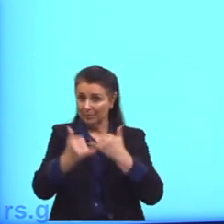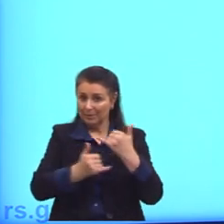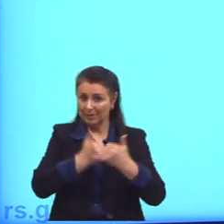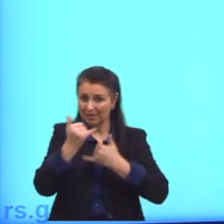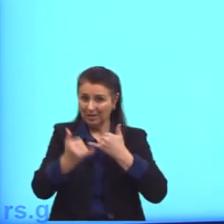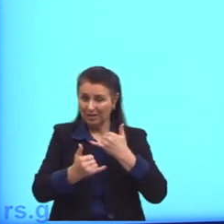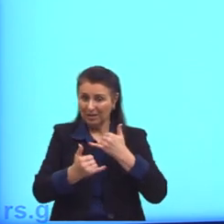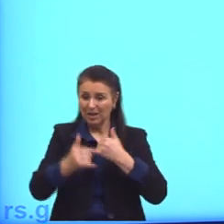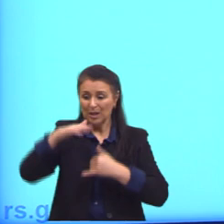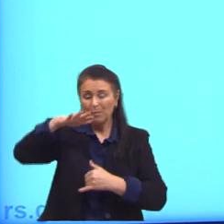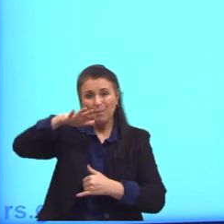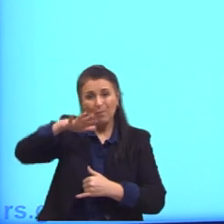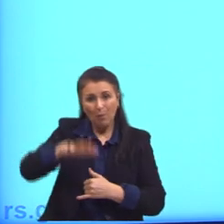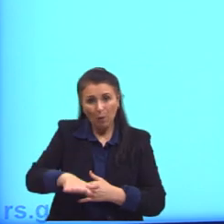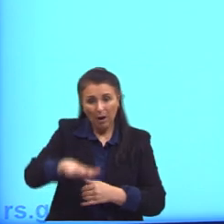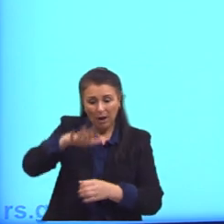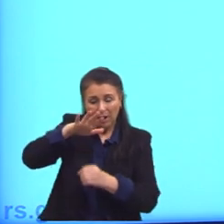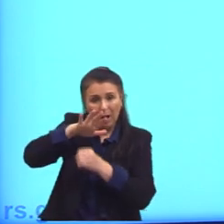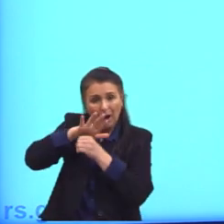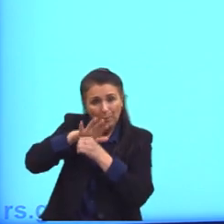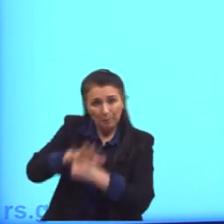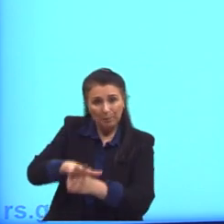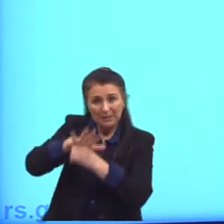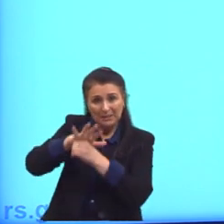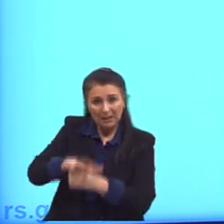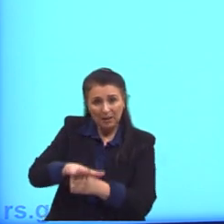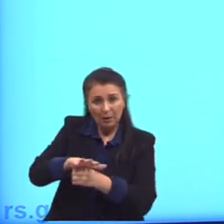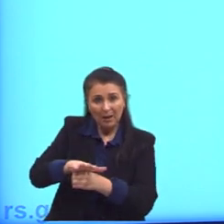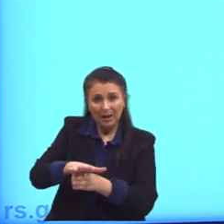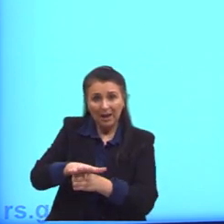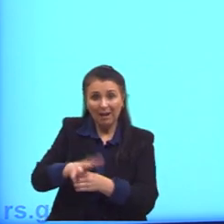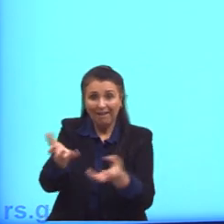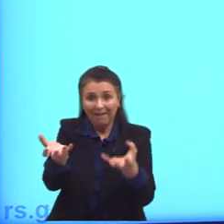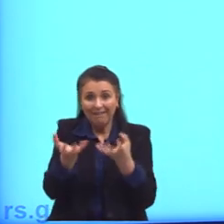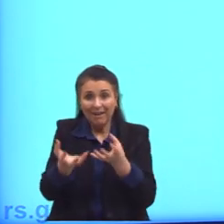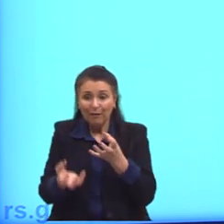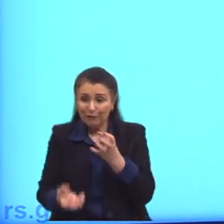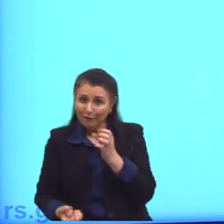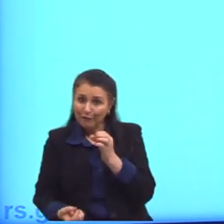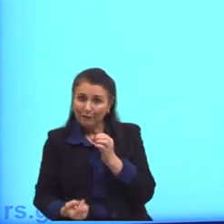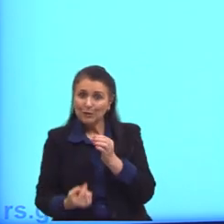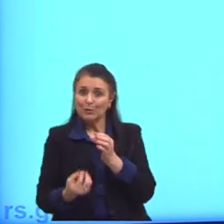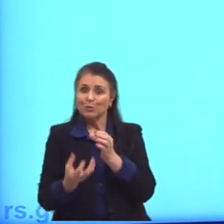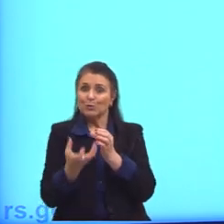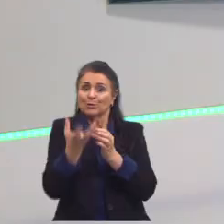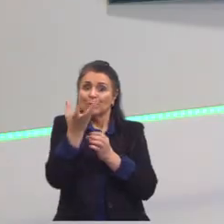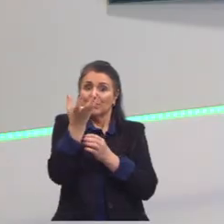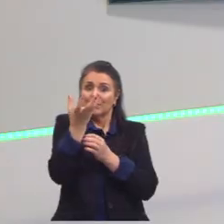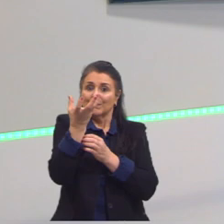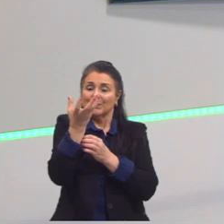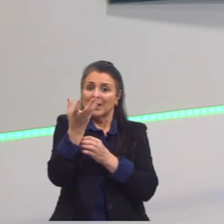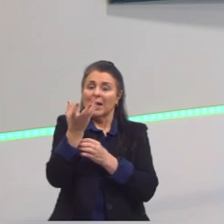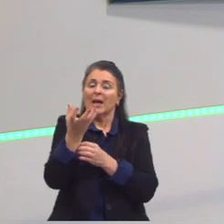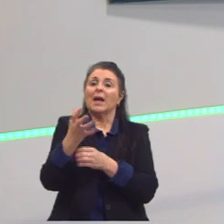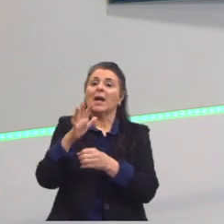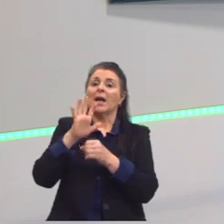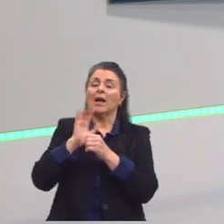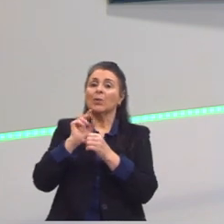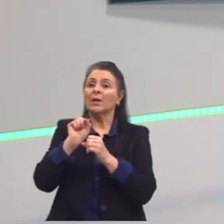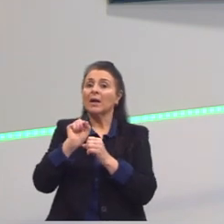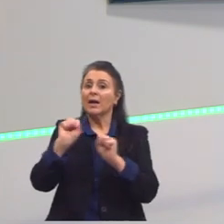água e empurra para baixo o que que acontece a bola ela quer subir né O que que é isso é a força de empuxo